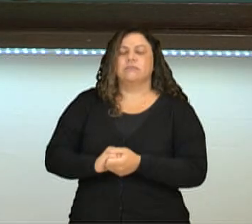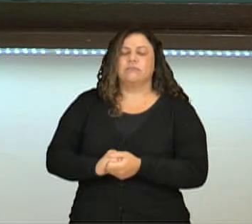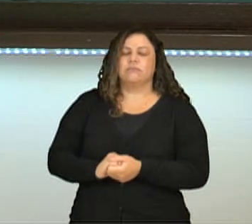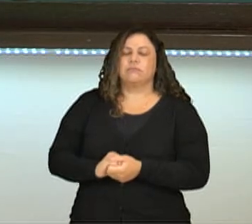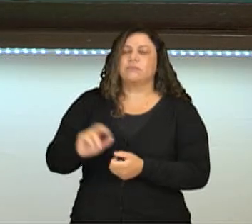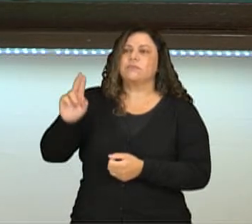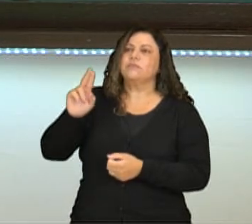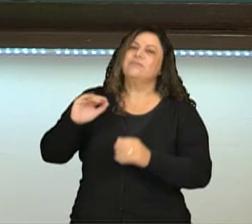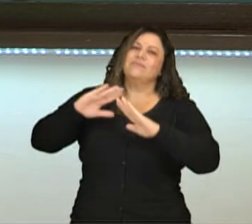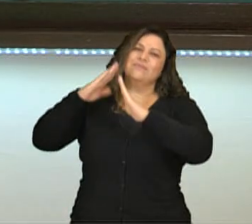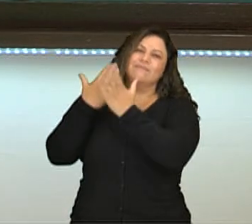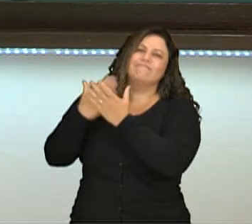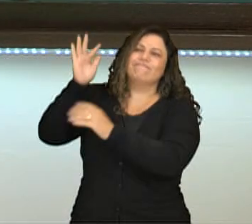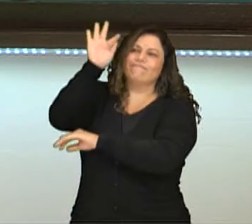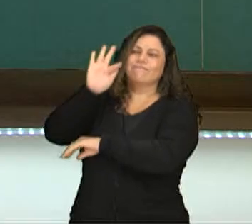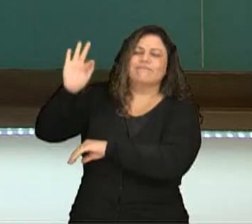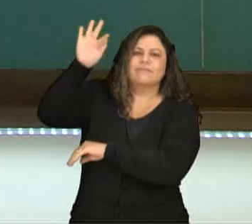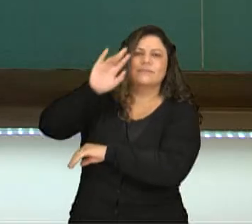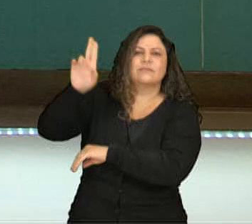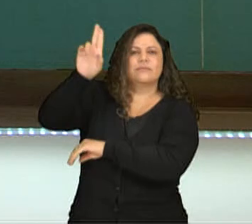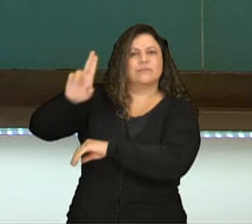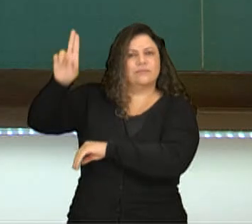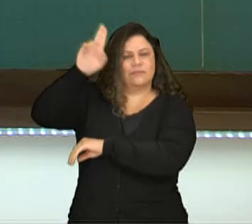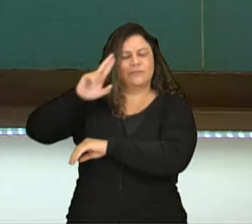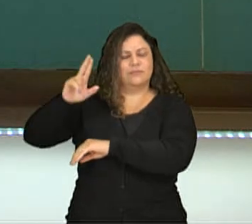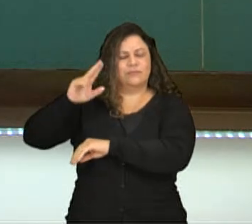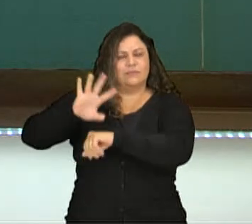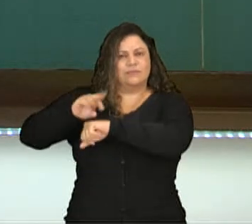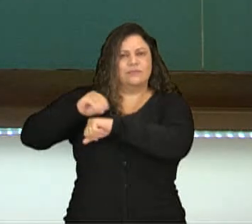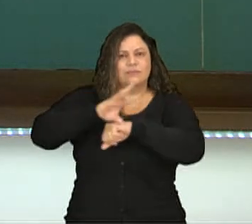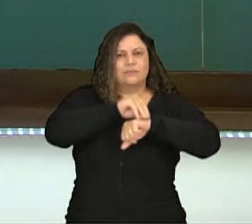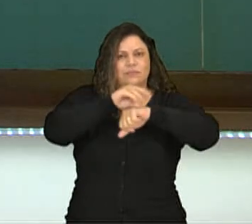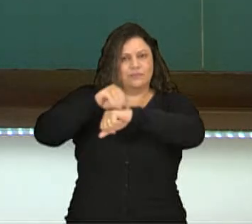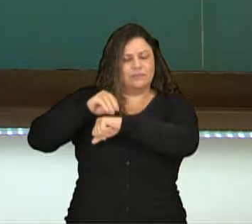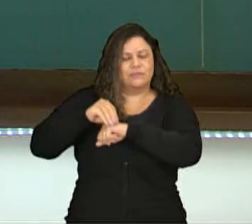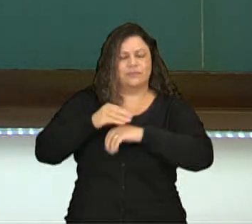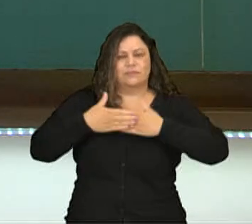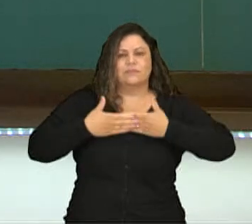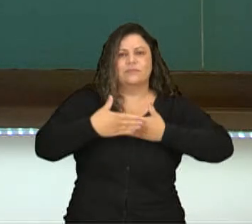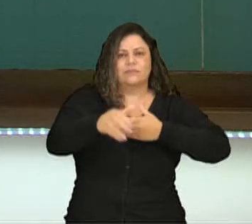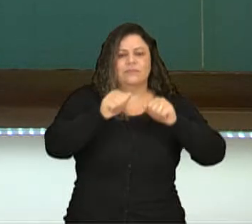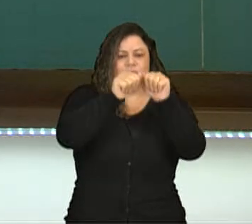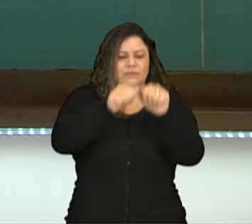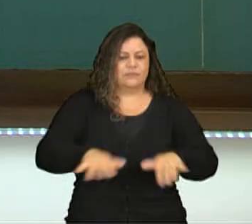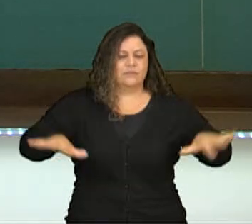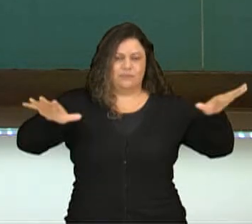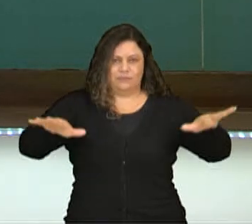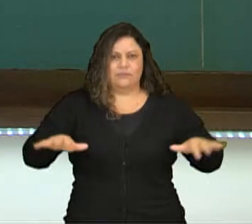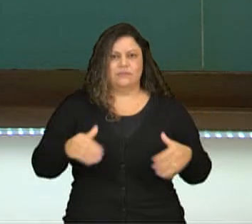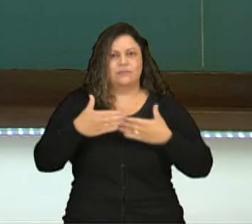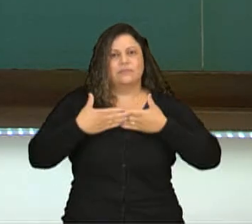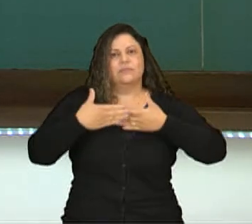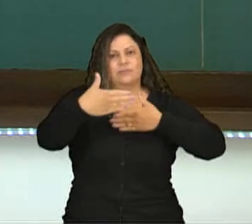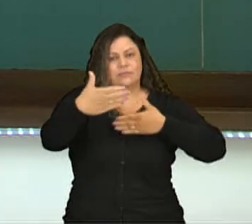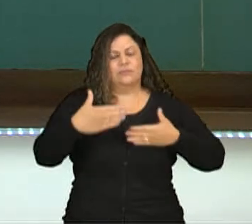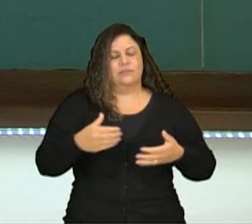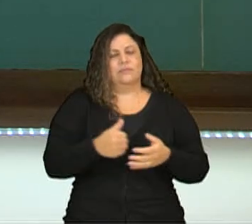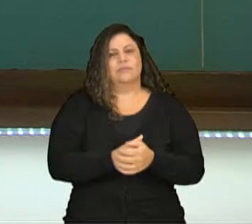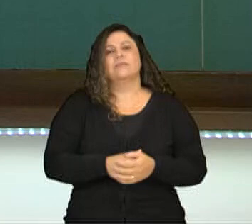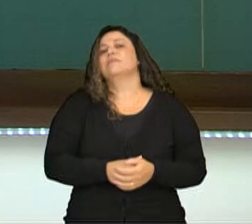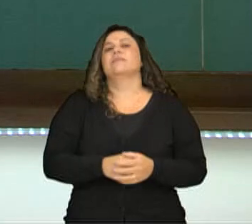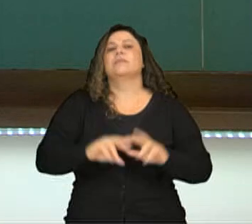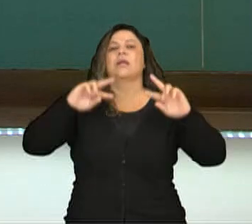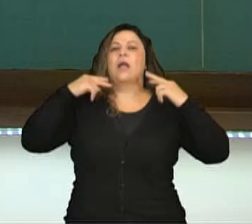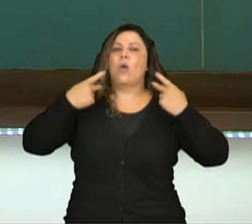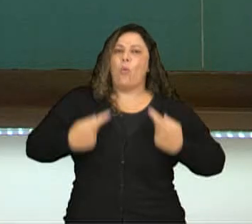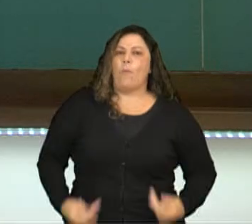universidades também, é que esse conhecimento vai passar a ser disseminado. A partir então em que o homem